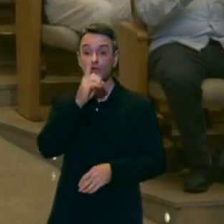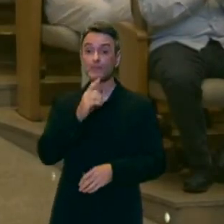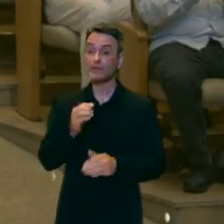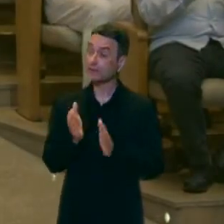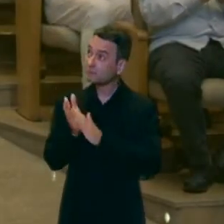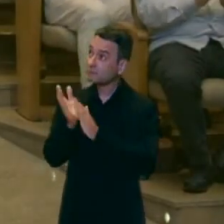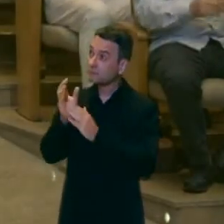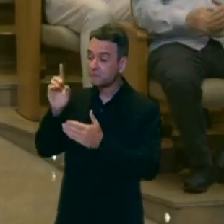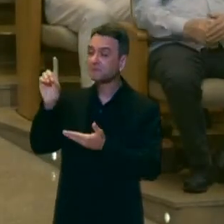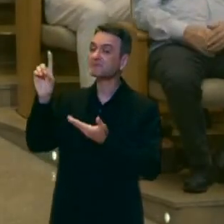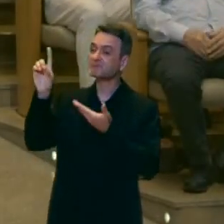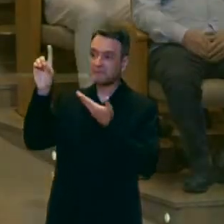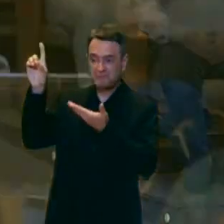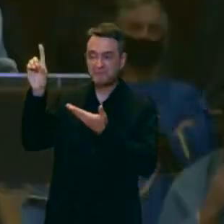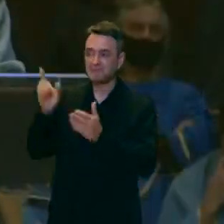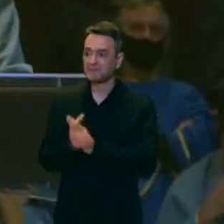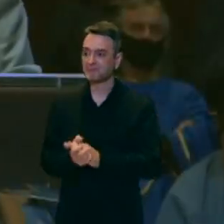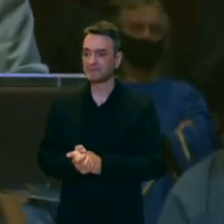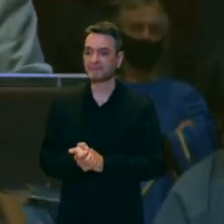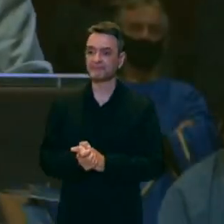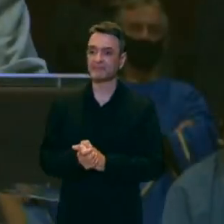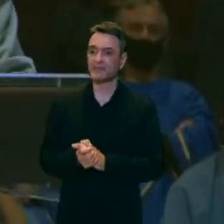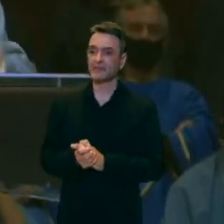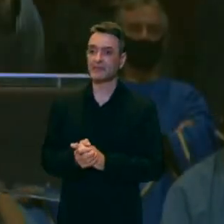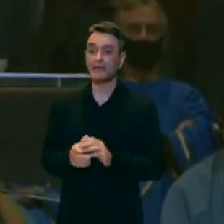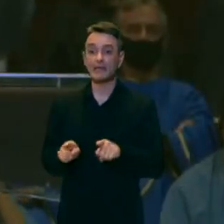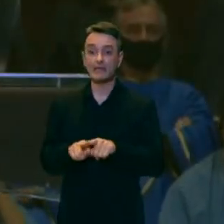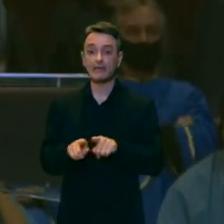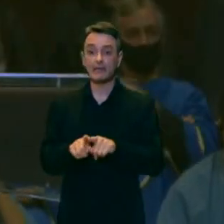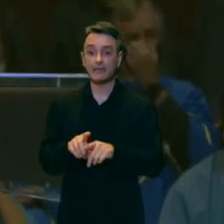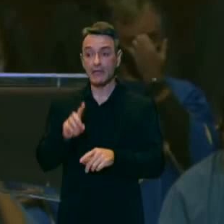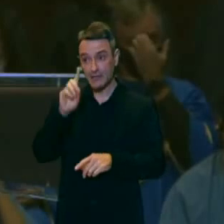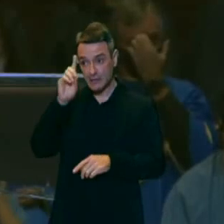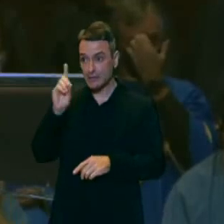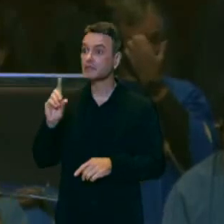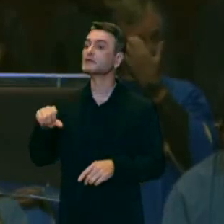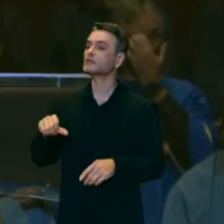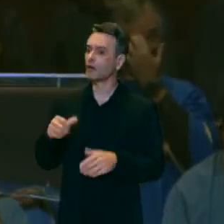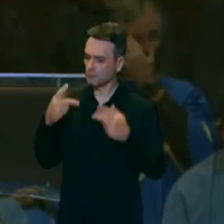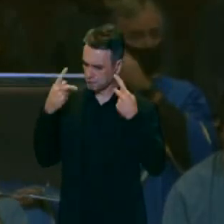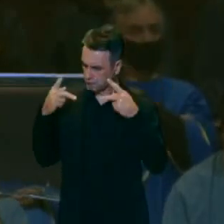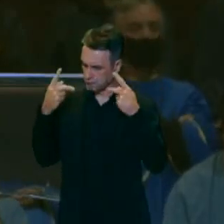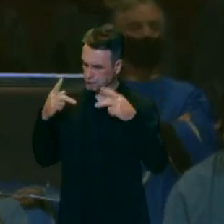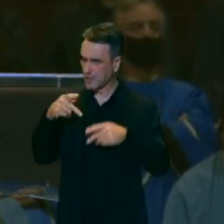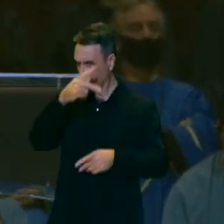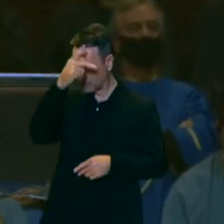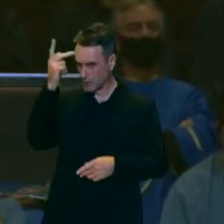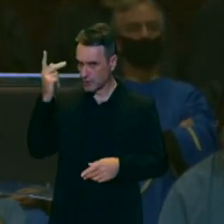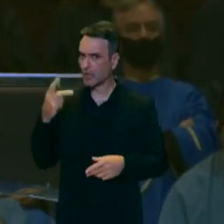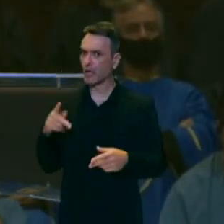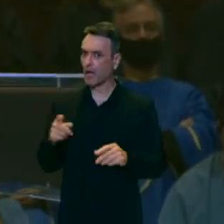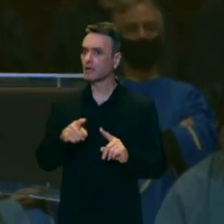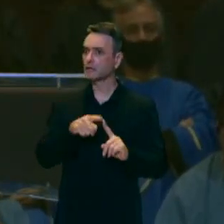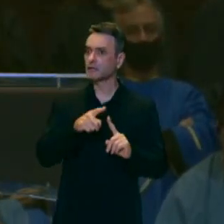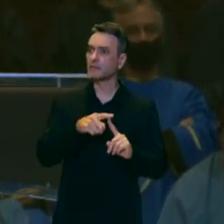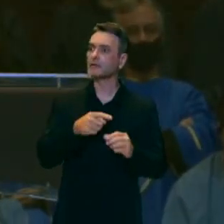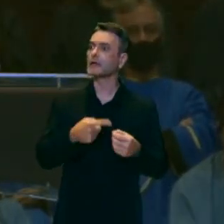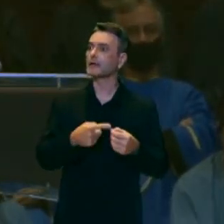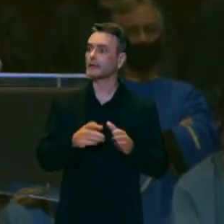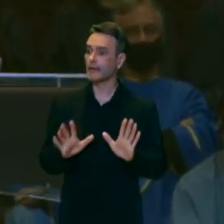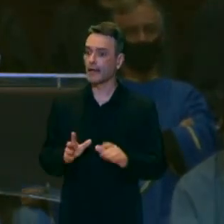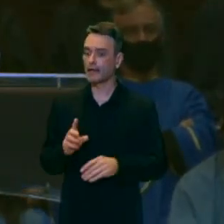seja Deus, né? E no próprio dia 19, eu vou estar lá pregando, lá no campus de Almirante Tamandaré. E no